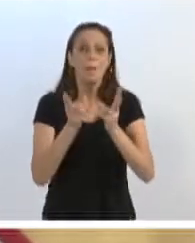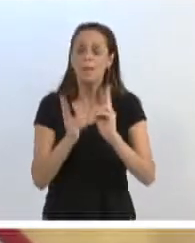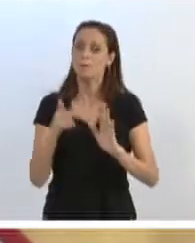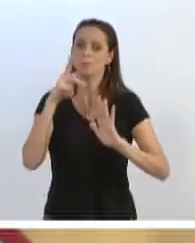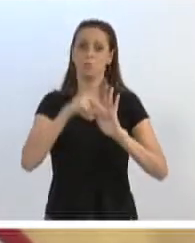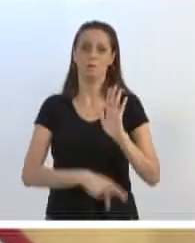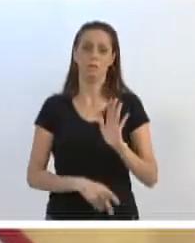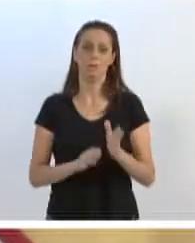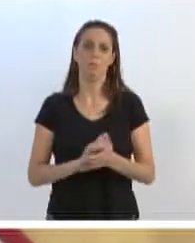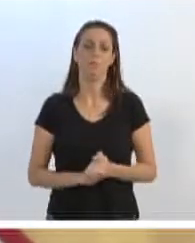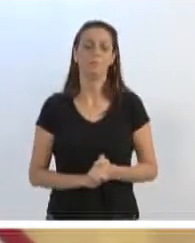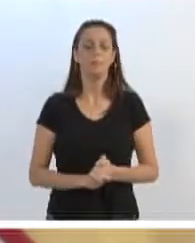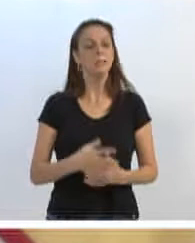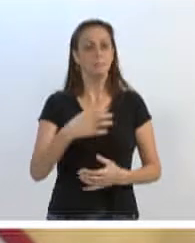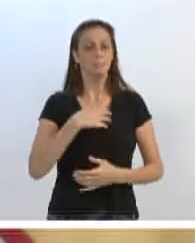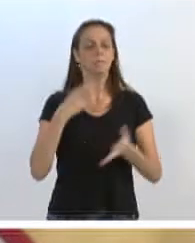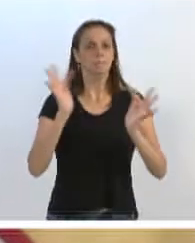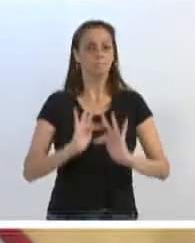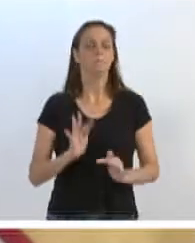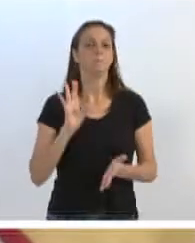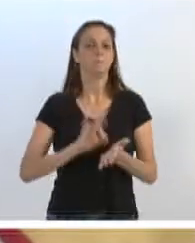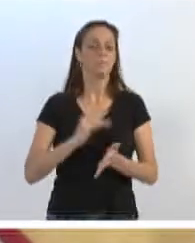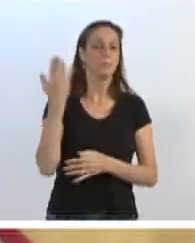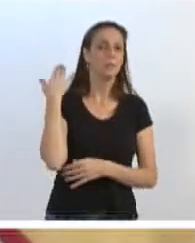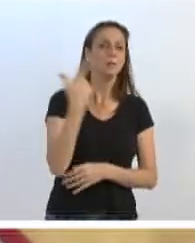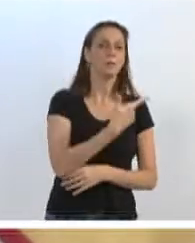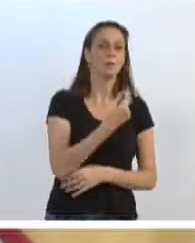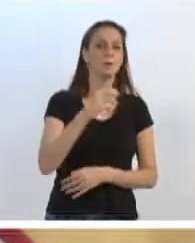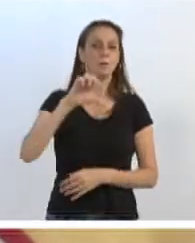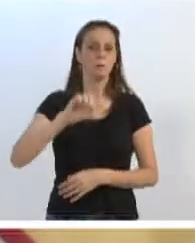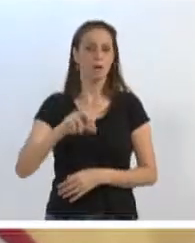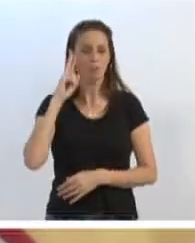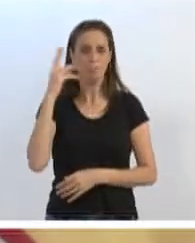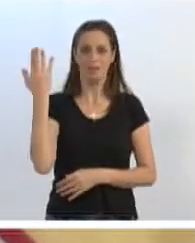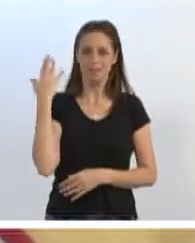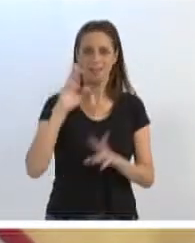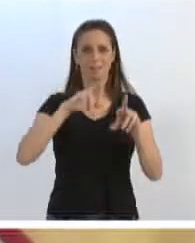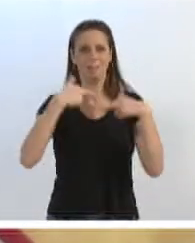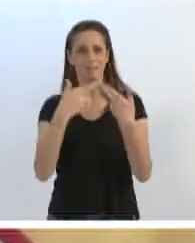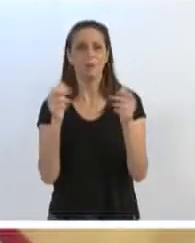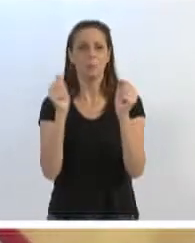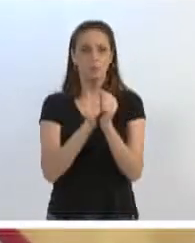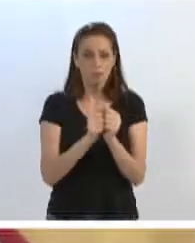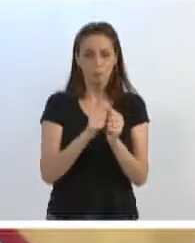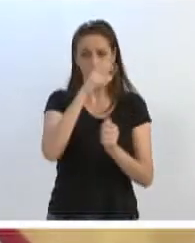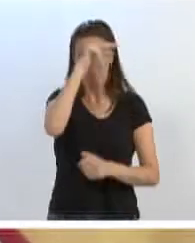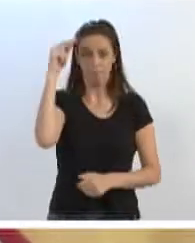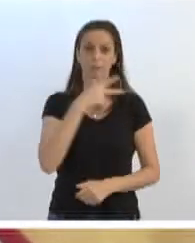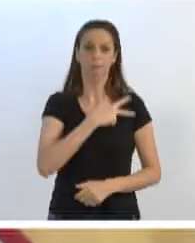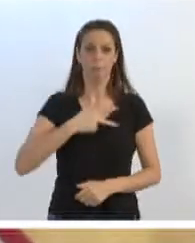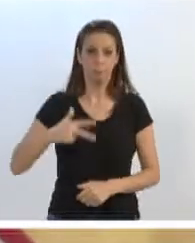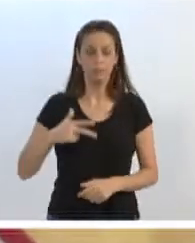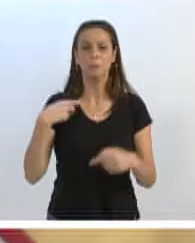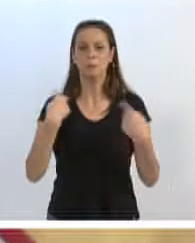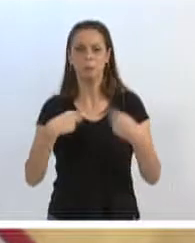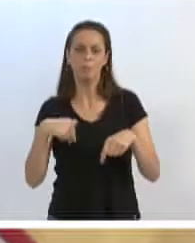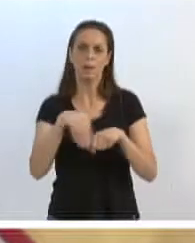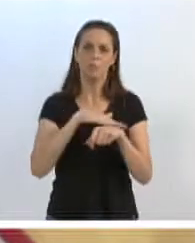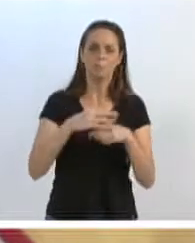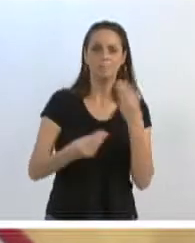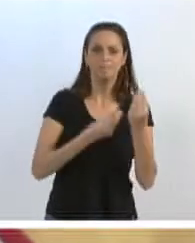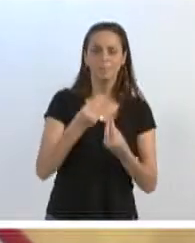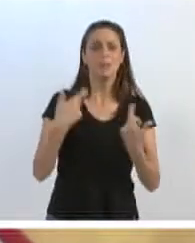dizer que em 2009 nós numa das primeiras reuniões que tivemos com o prefeito joão paulo kleinübing discutindo justamente isso que foi a informatização